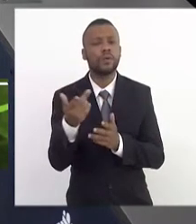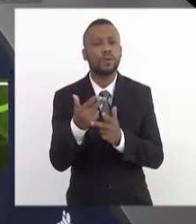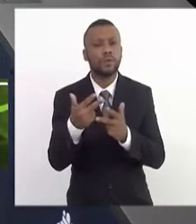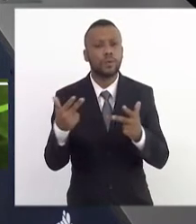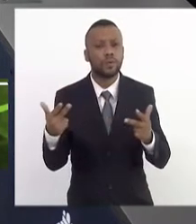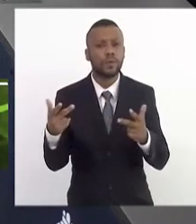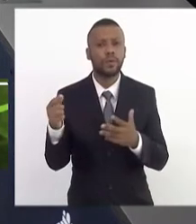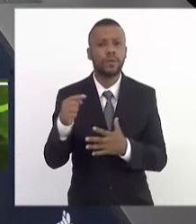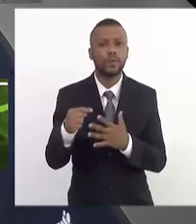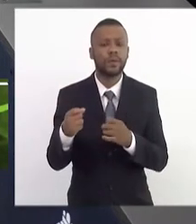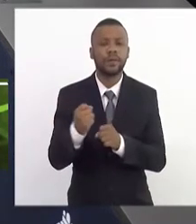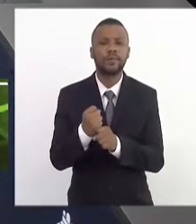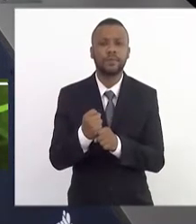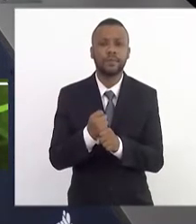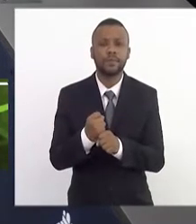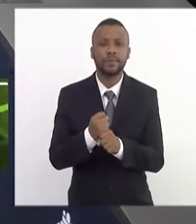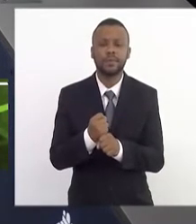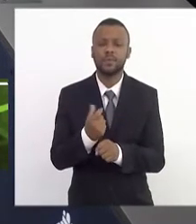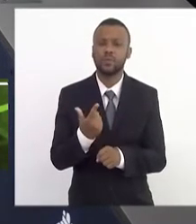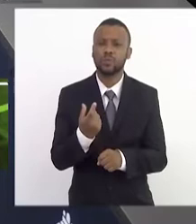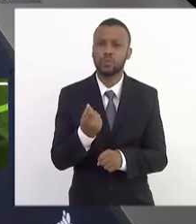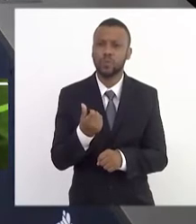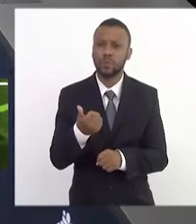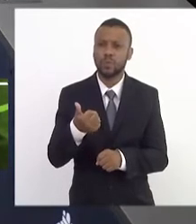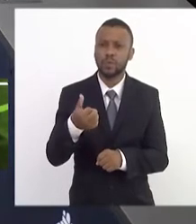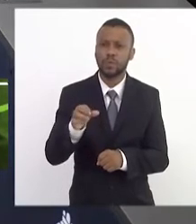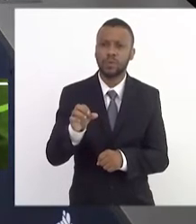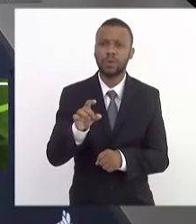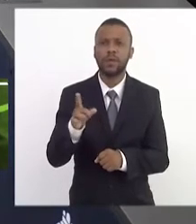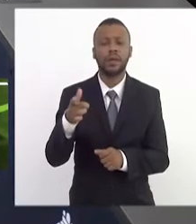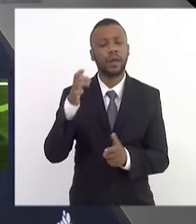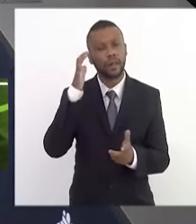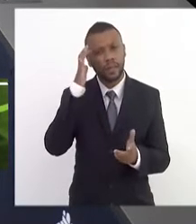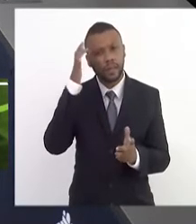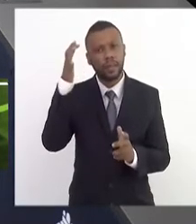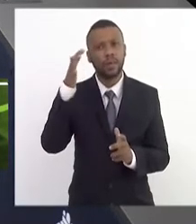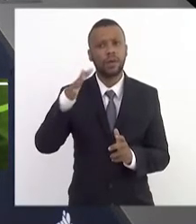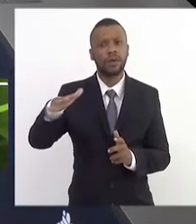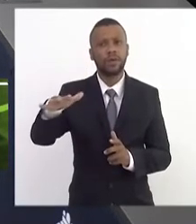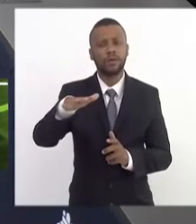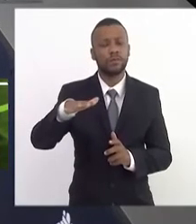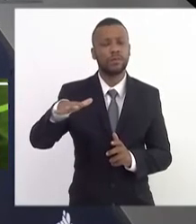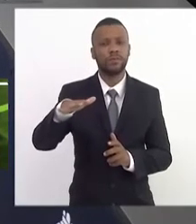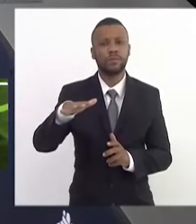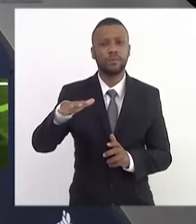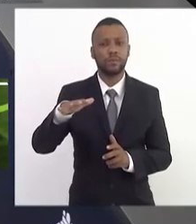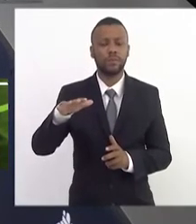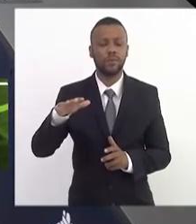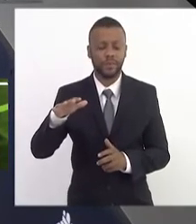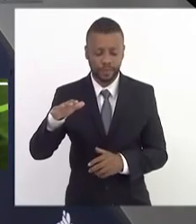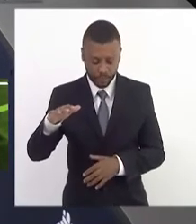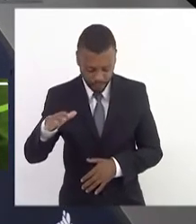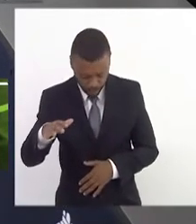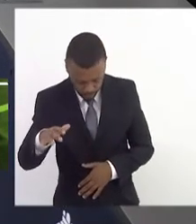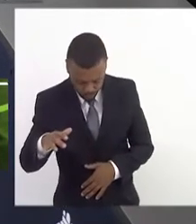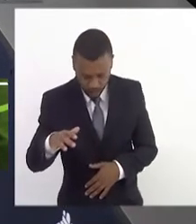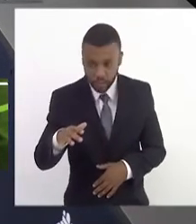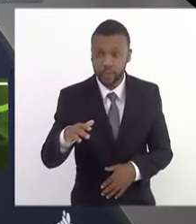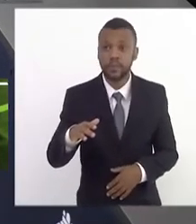42 milhões e a vencedora do certame foi a instituição sem fins lucrativos